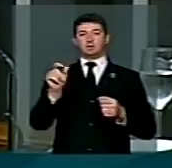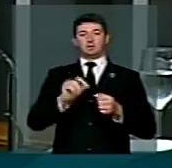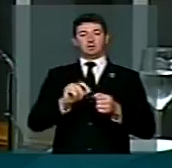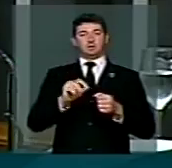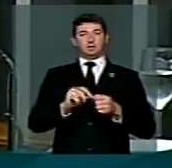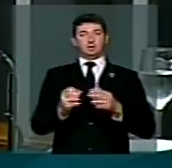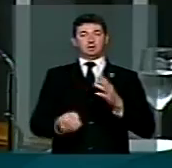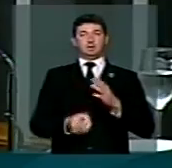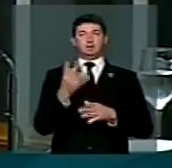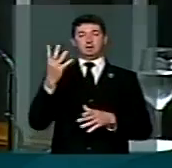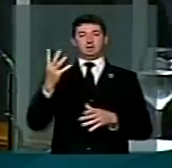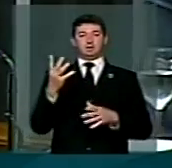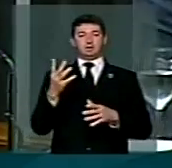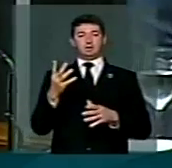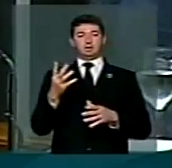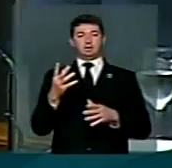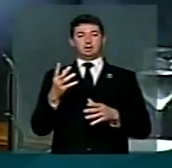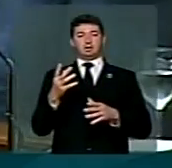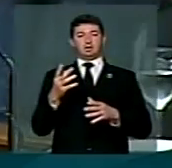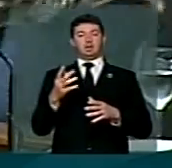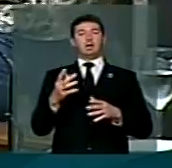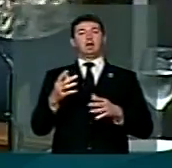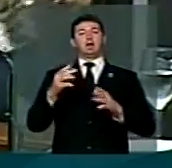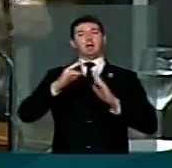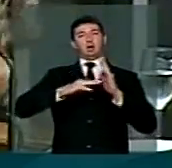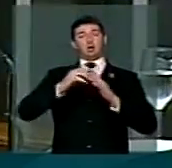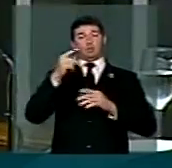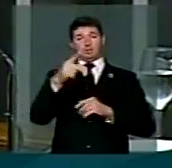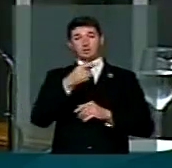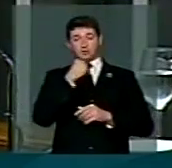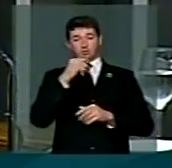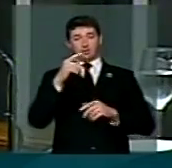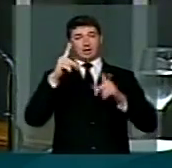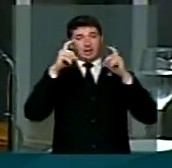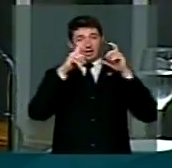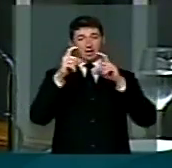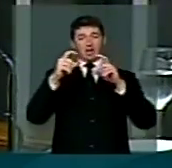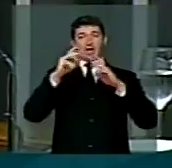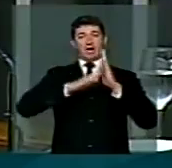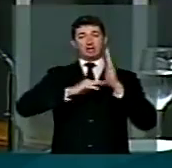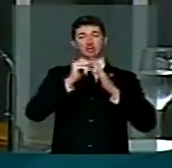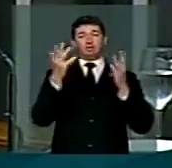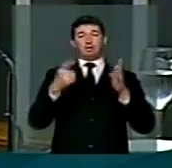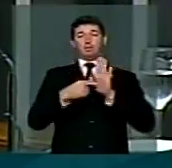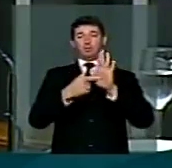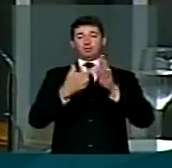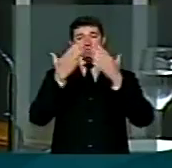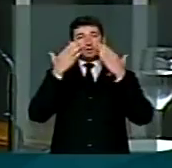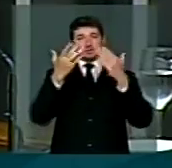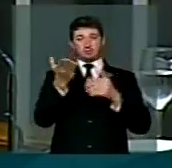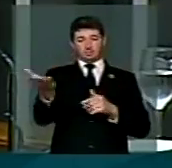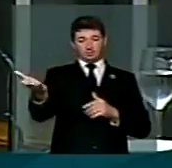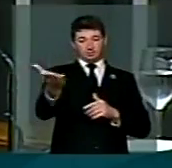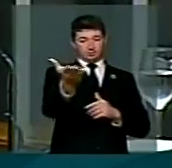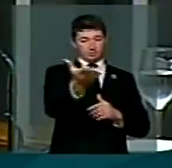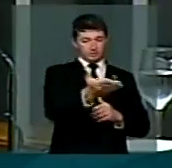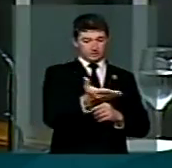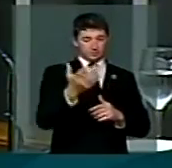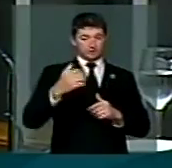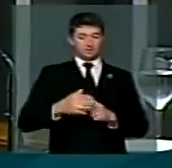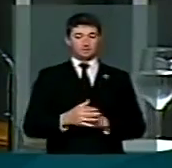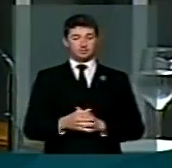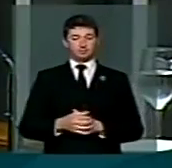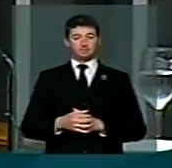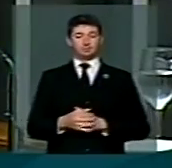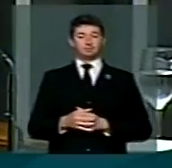a elaboração da obra desse artista, que hoje será apresentada aos senhores e às senhoras presentes